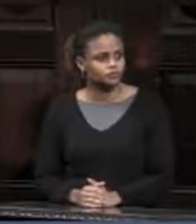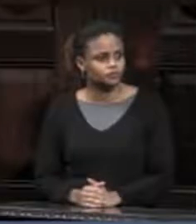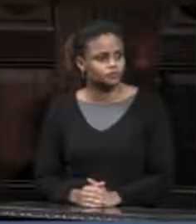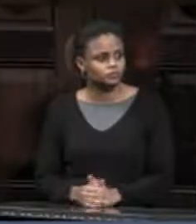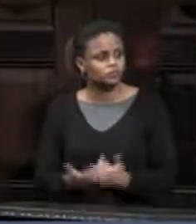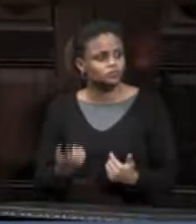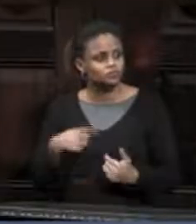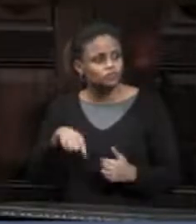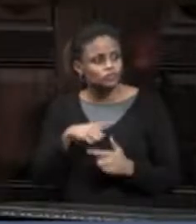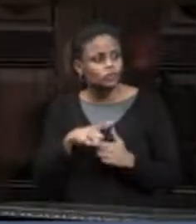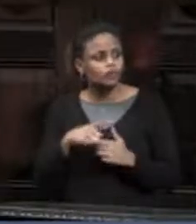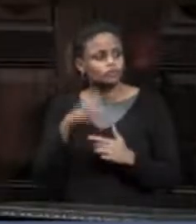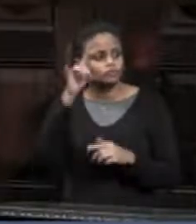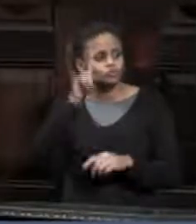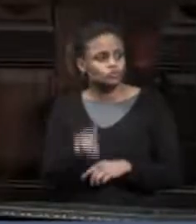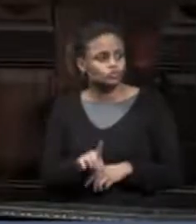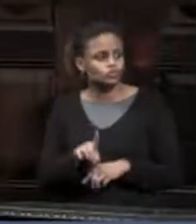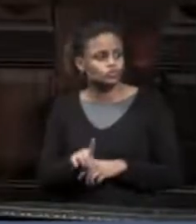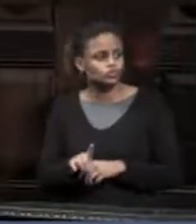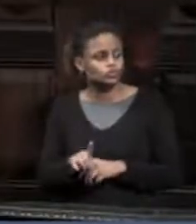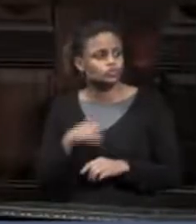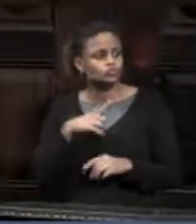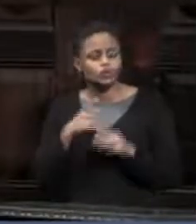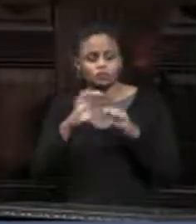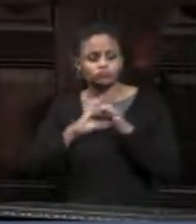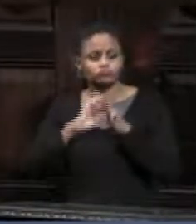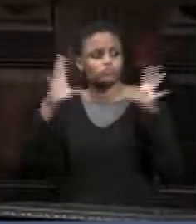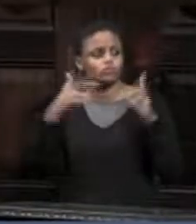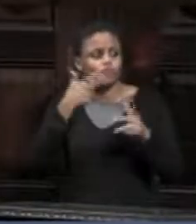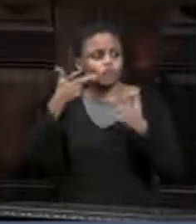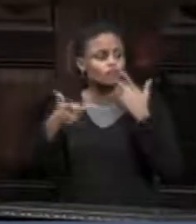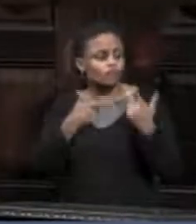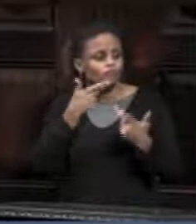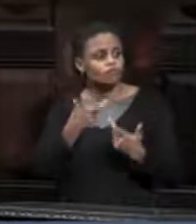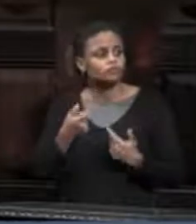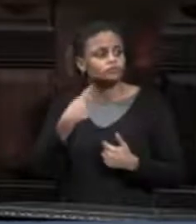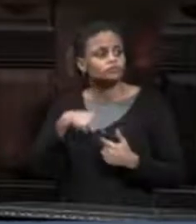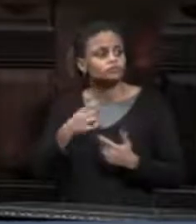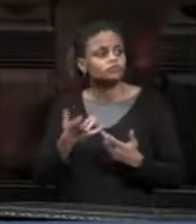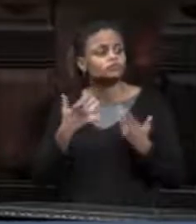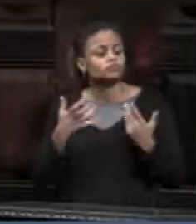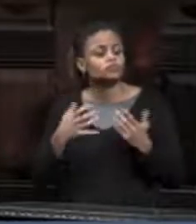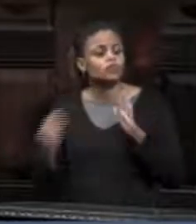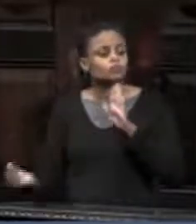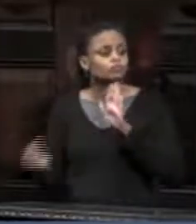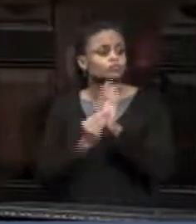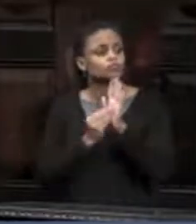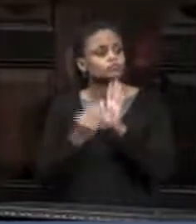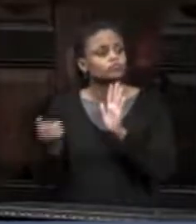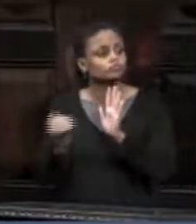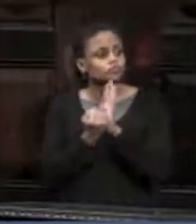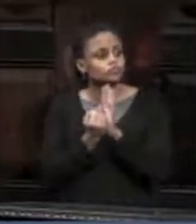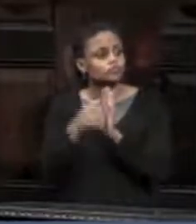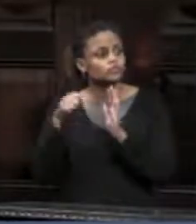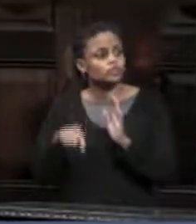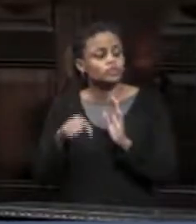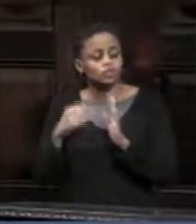nosso direito constitucional de livre expressão, nos manifestamos e registramos nos anais dessa